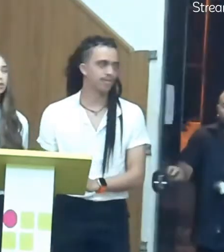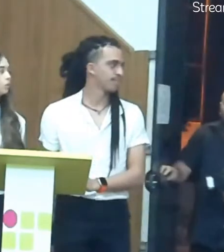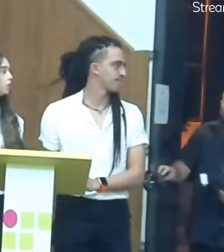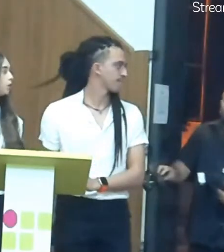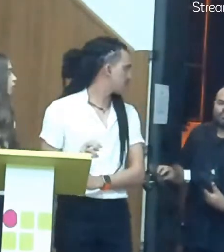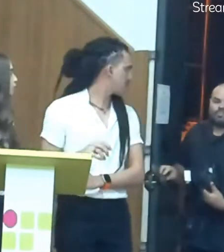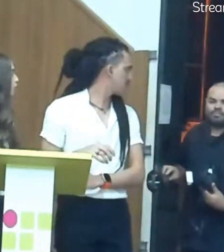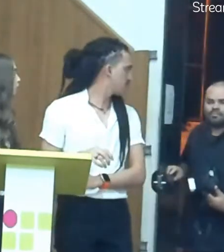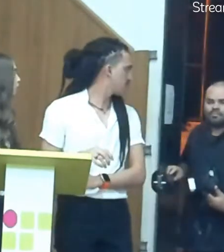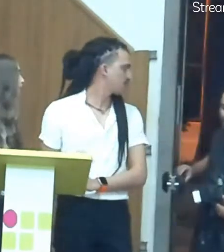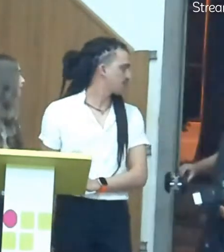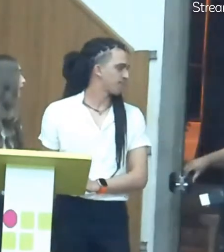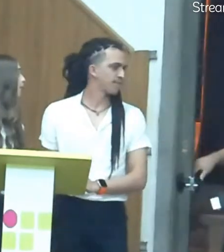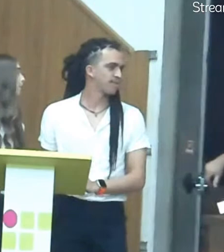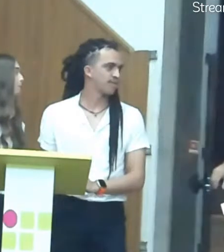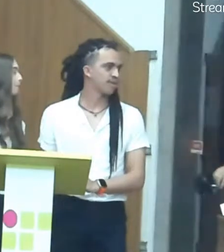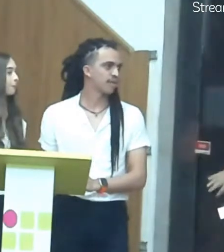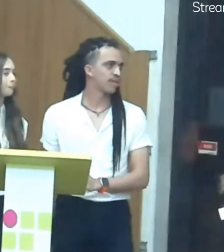Oi?